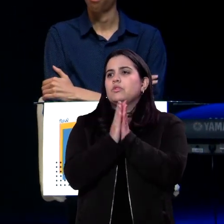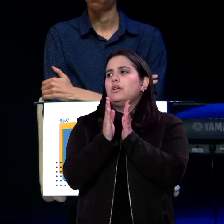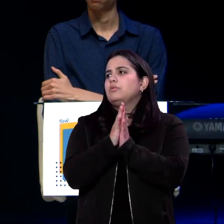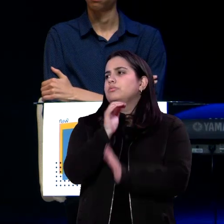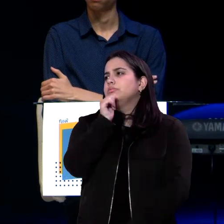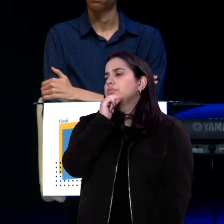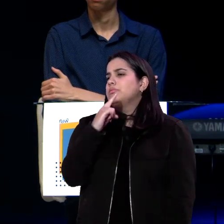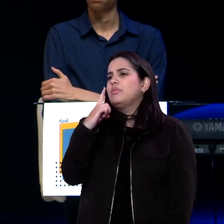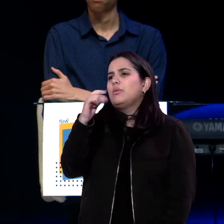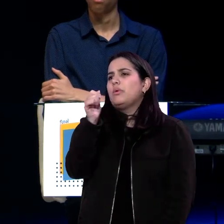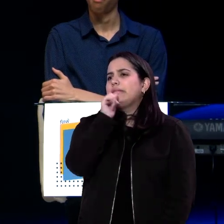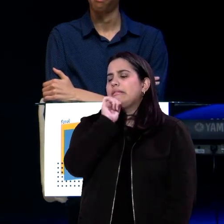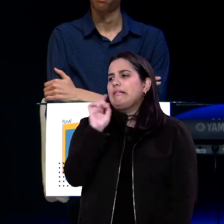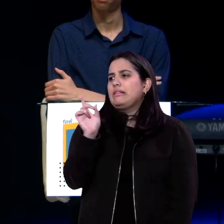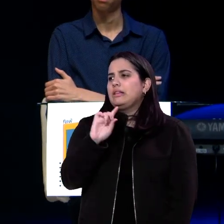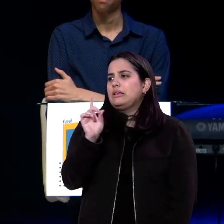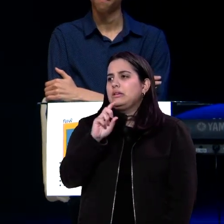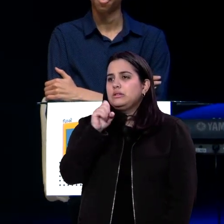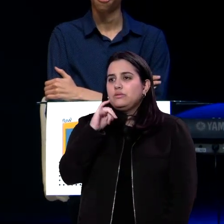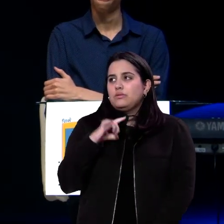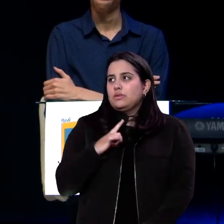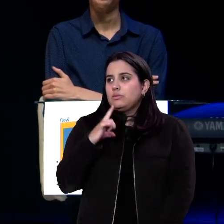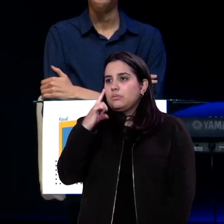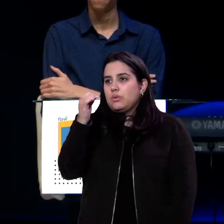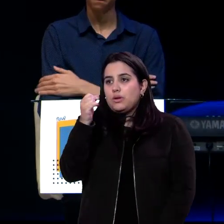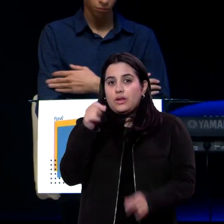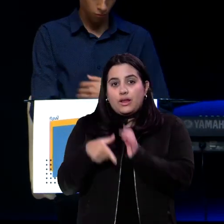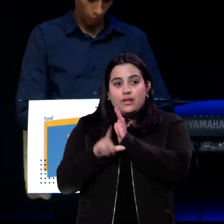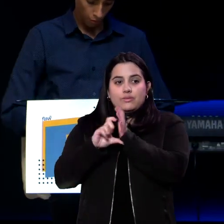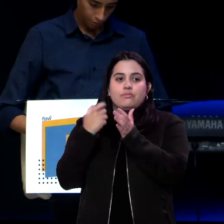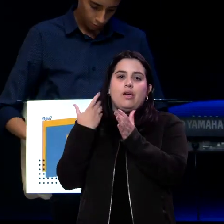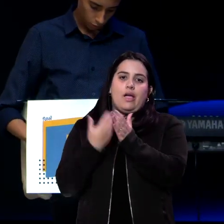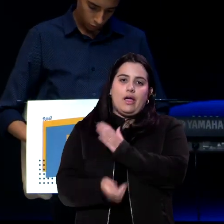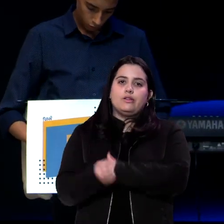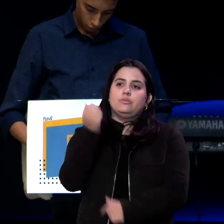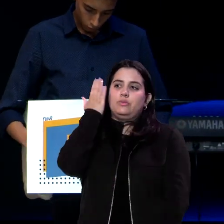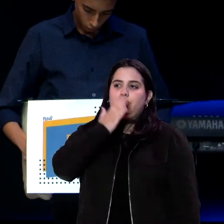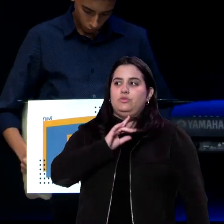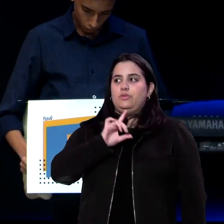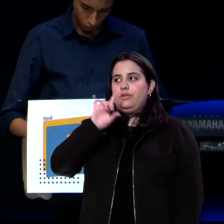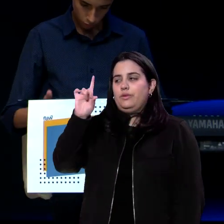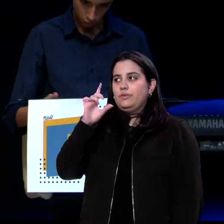ainda. Quem vai embora antes da hora perde a presença de Deus.